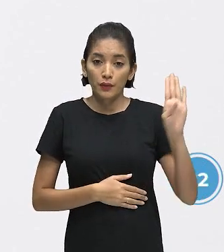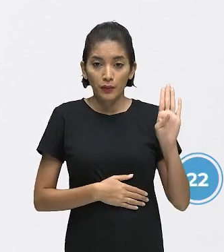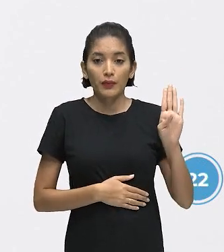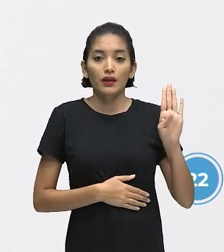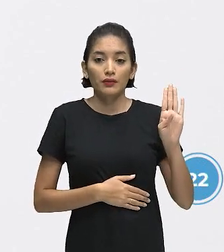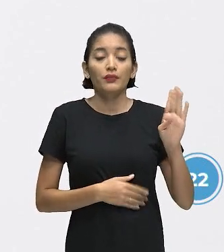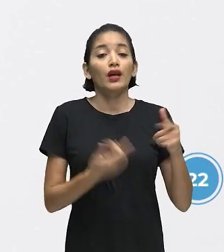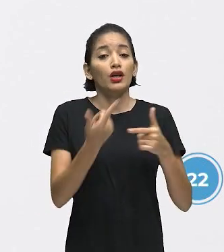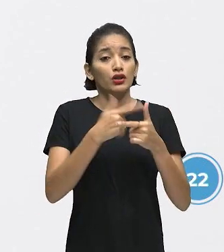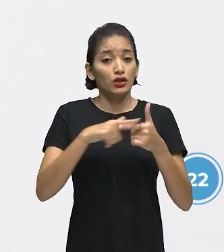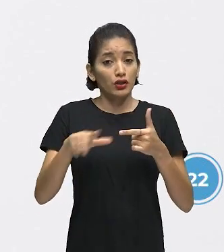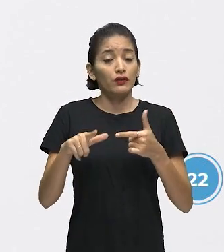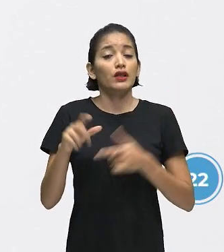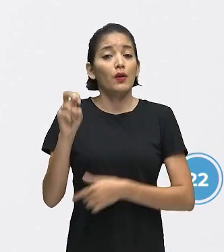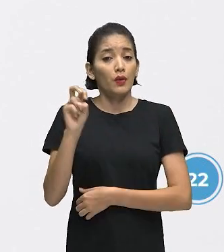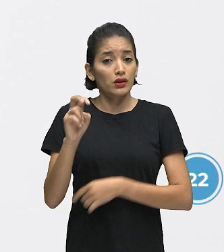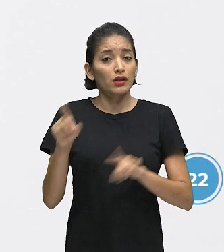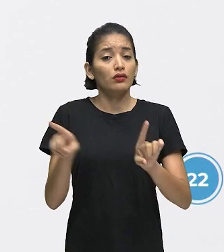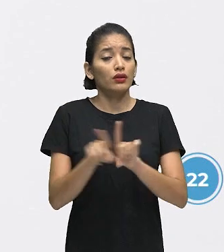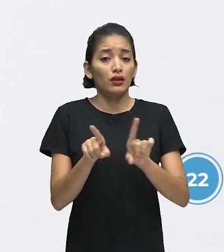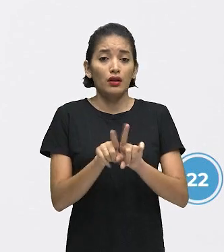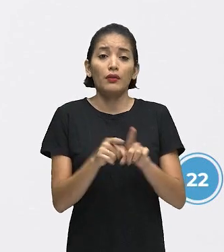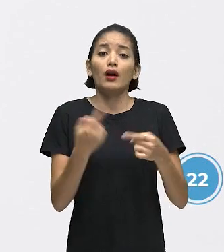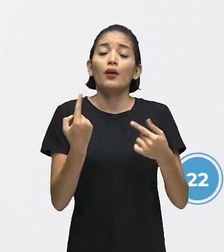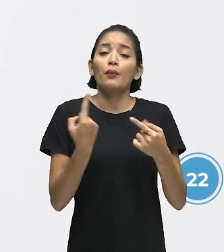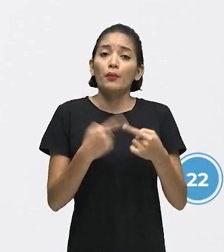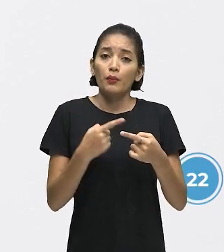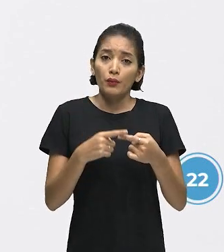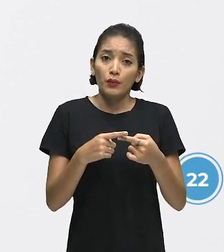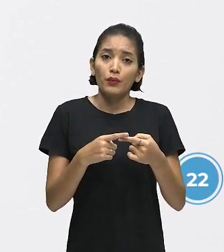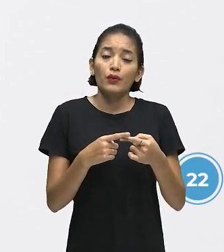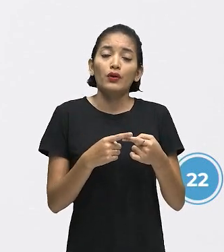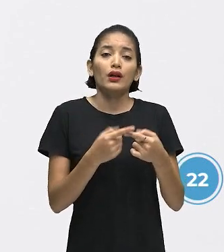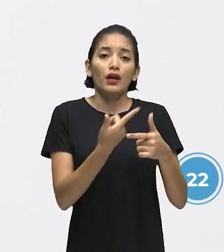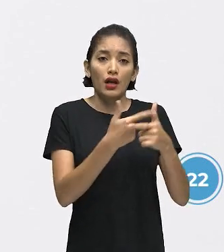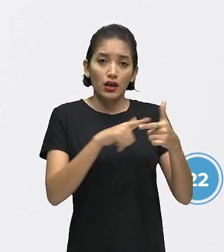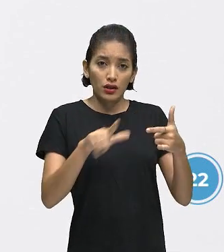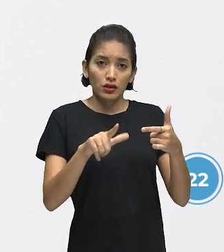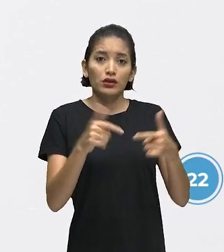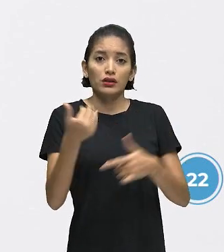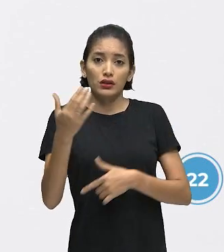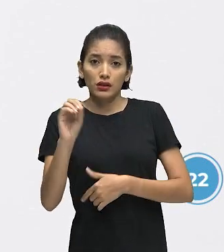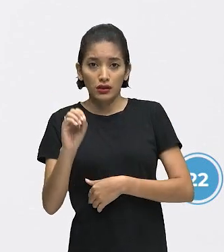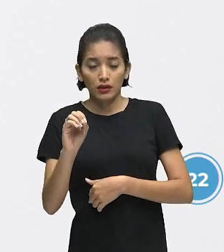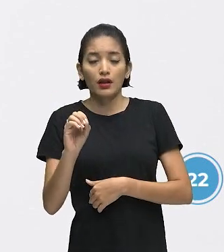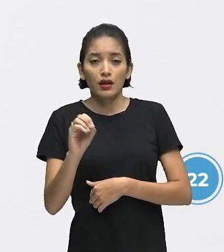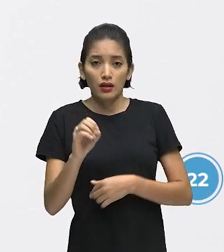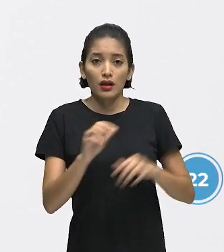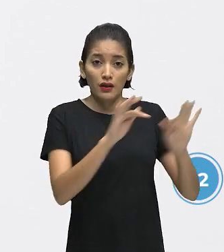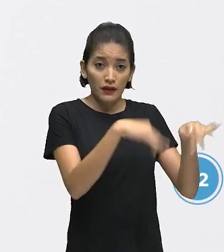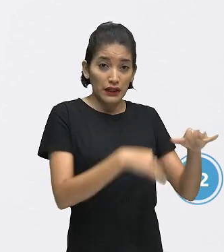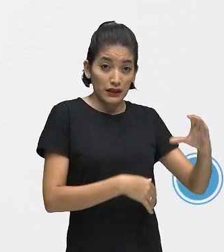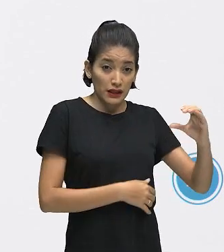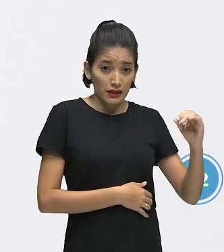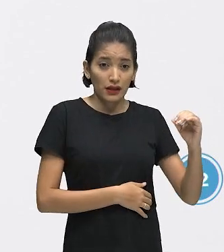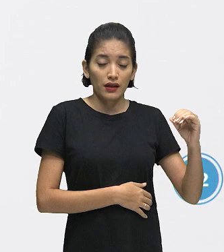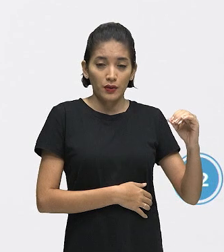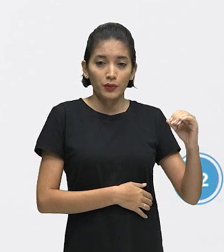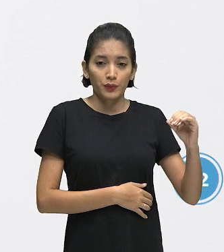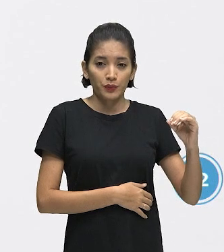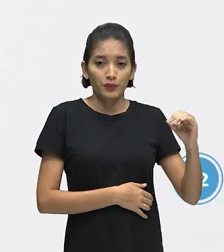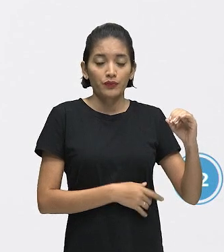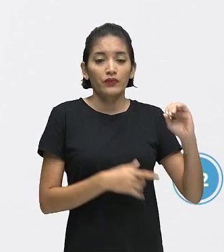657.060 é divisível por 5 e também por 10, porque termina em 0. Vejam que aqui a gente tem